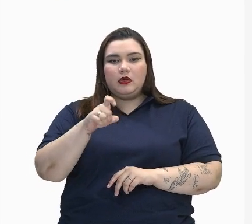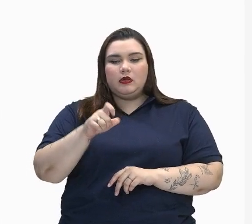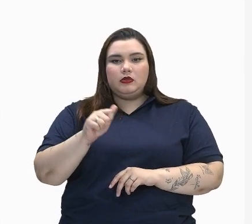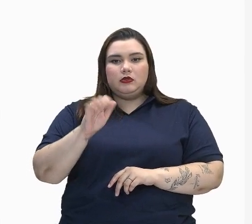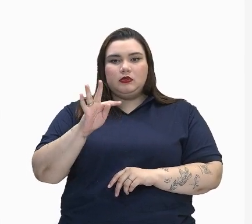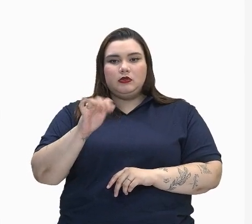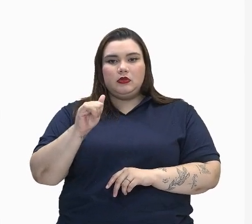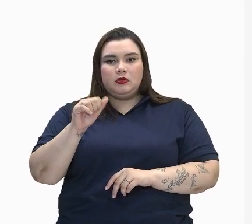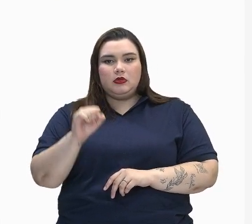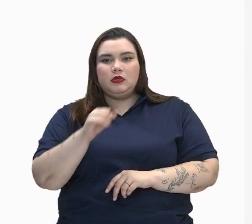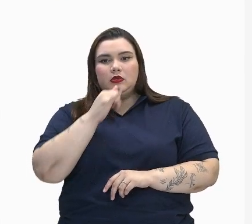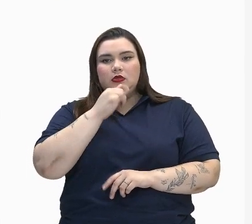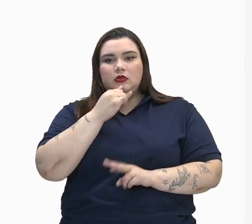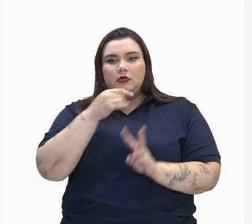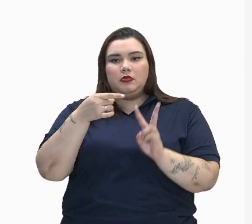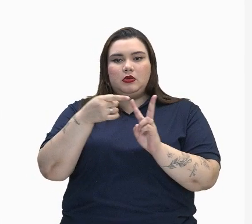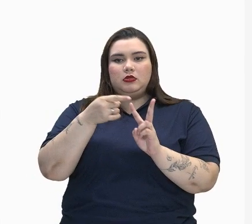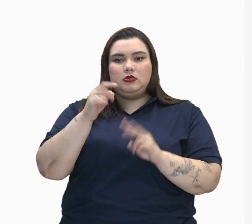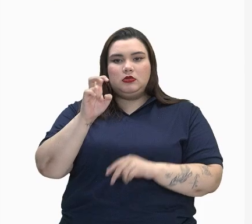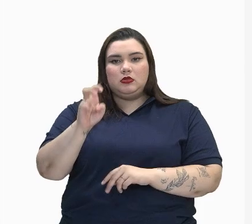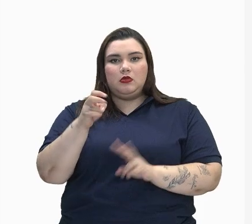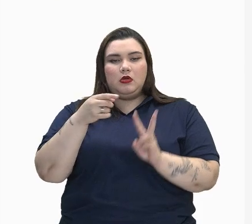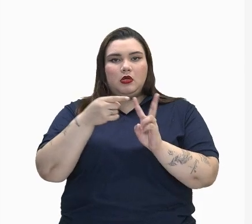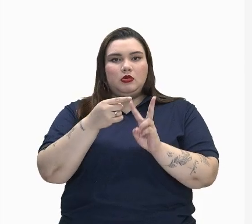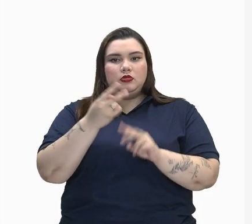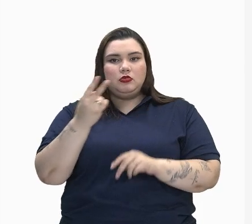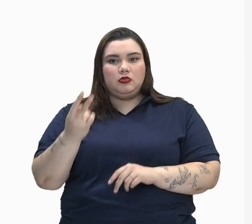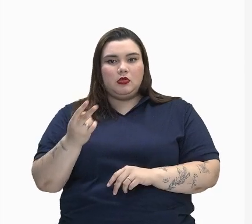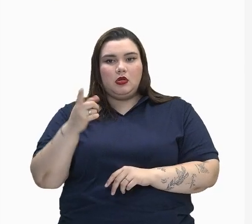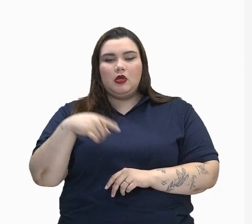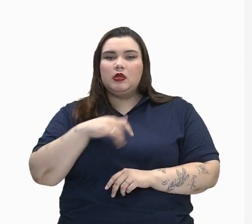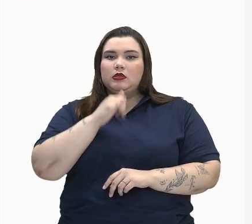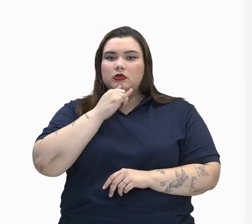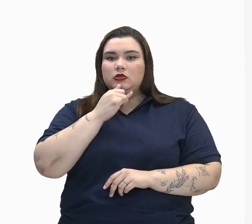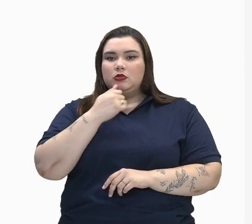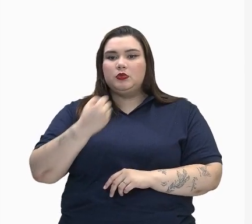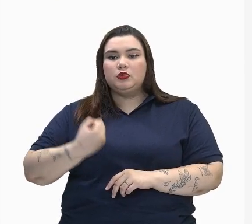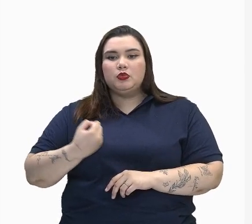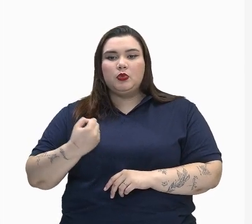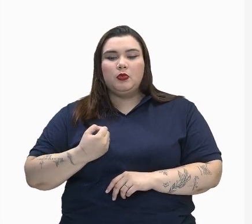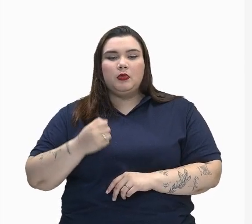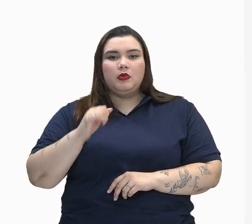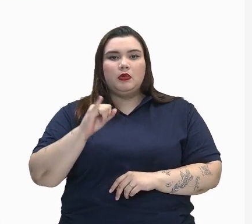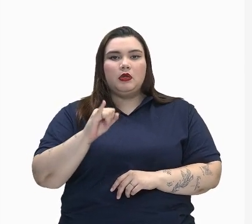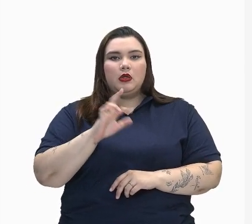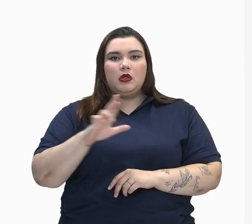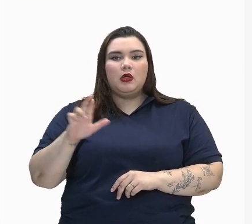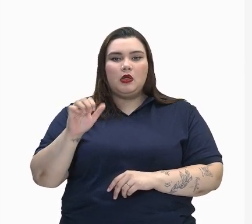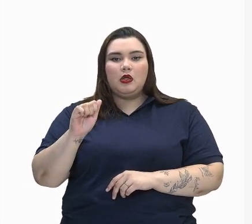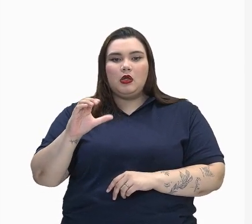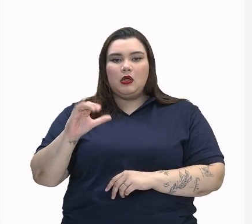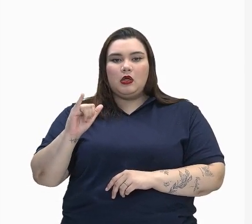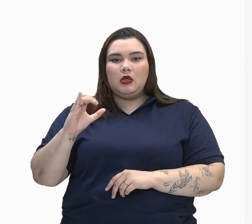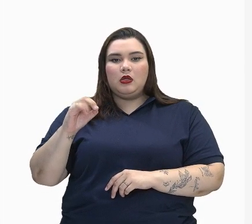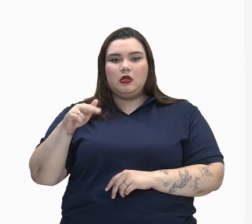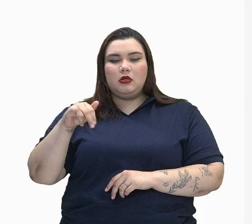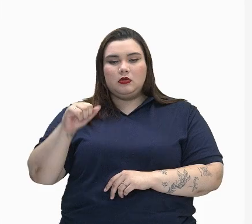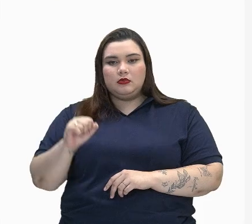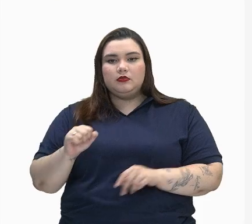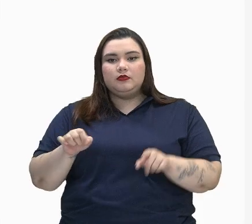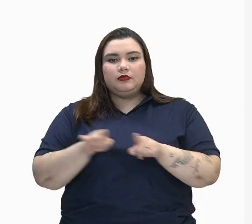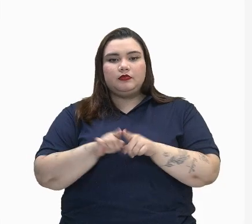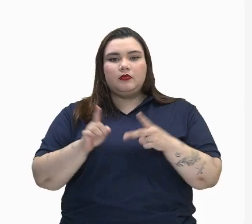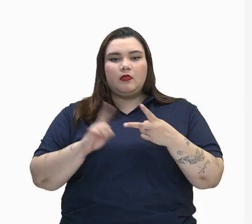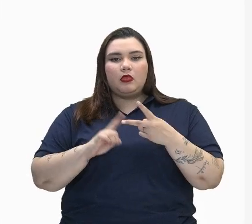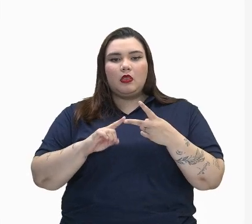temos a raiz de 5 e a raiz de 2. São exemplos de números irracionais. As dízimas não periódicas